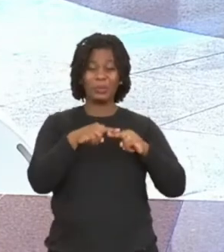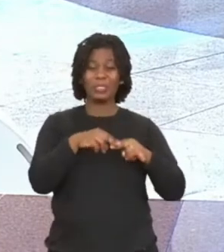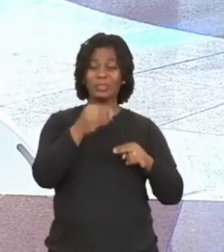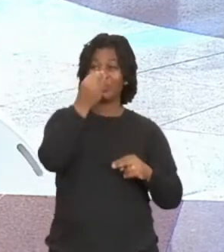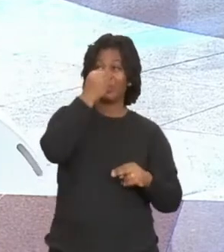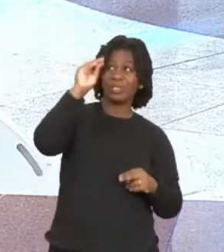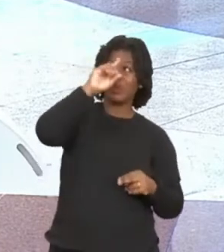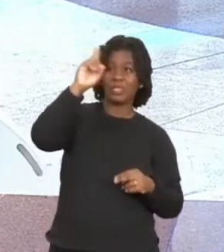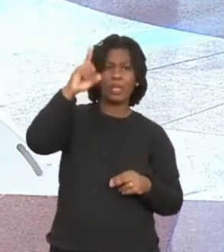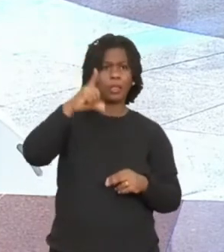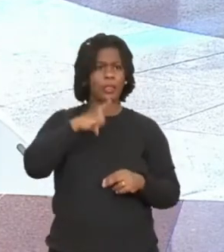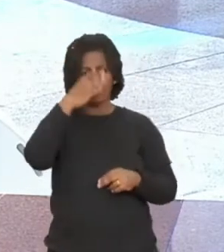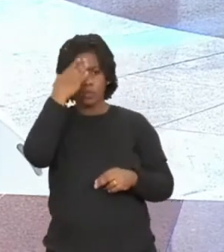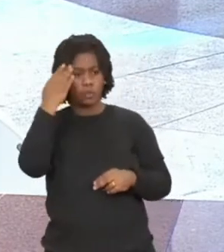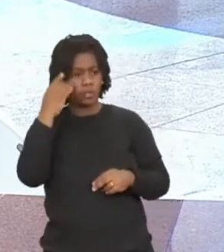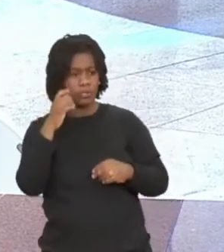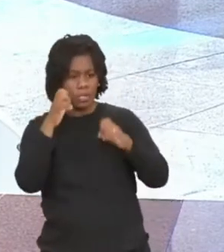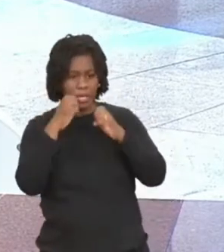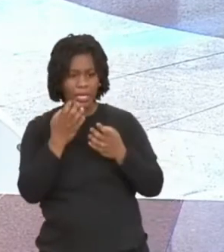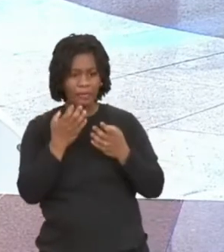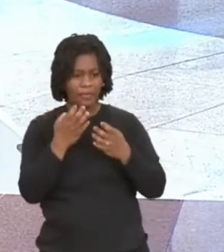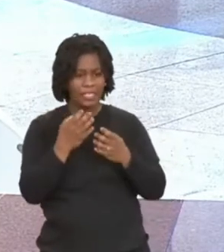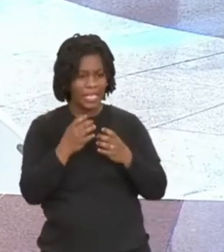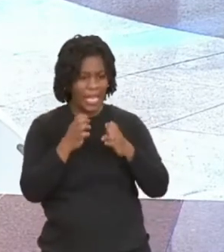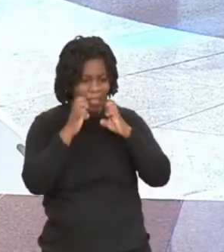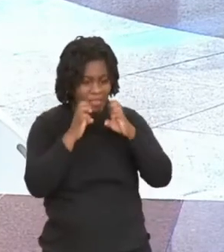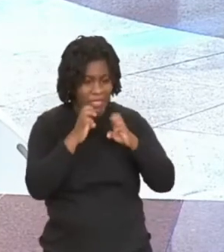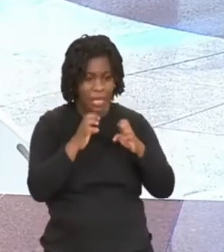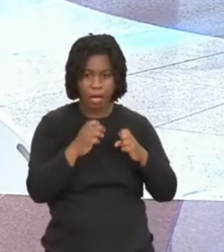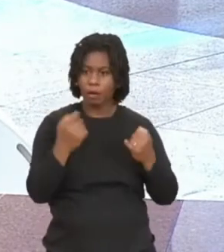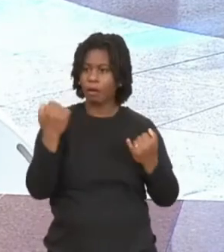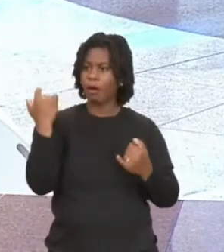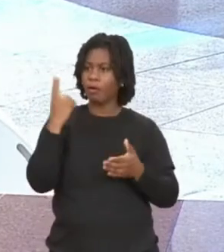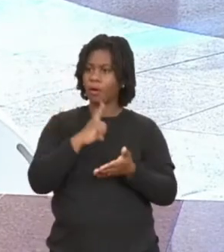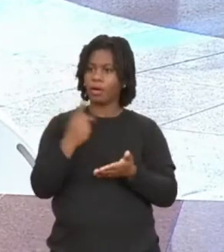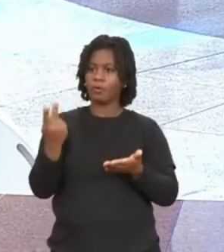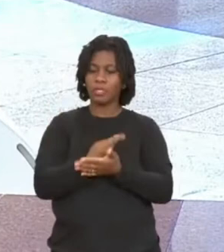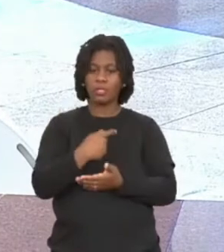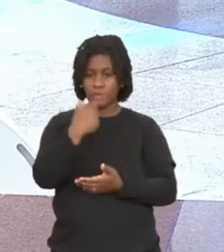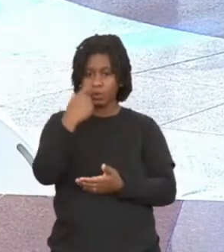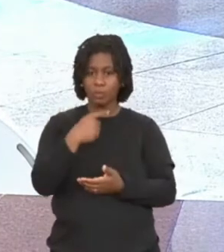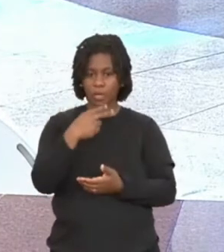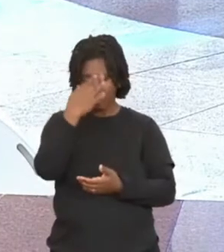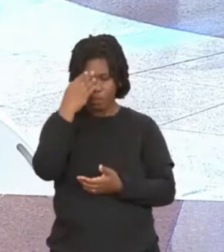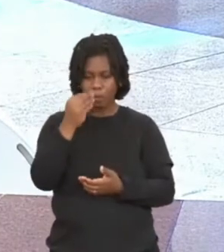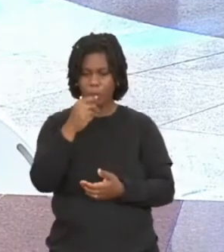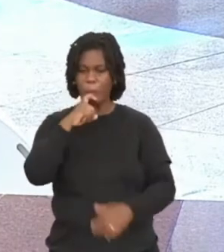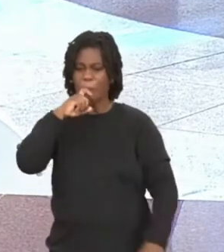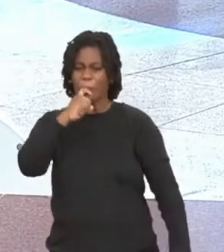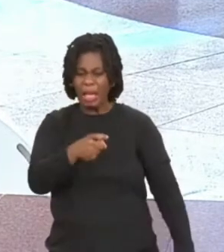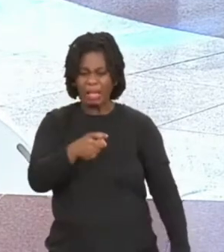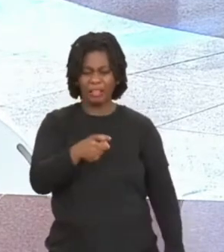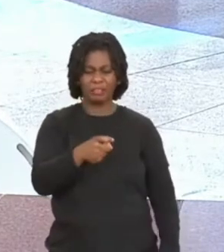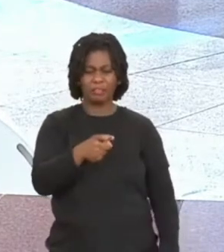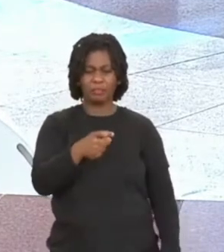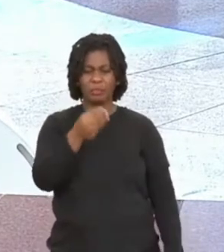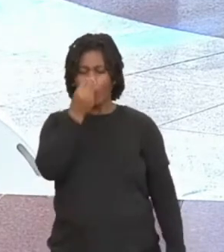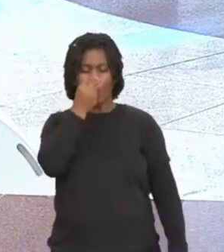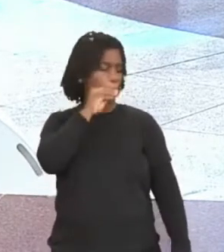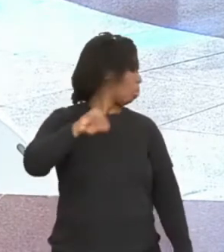Tem gente que você evangeliza ela, como já aconteceu comigo, ela cuspiu, Ela virou a